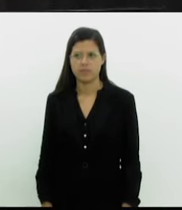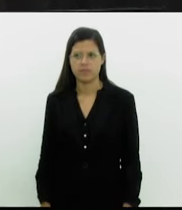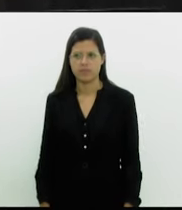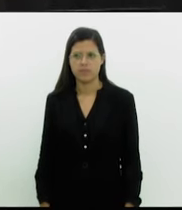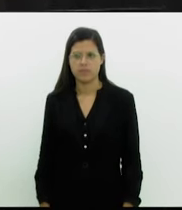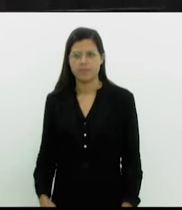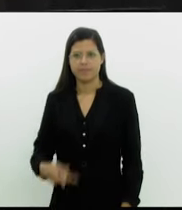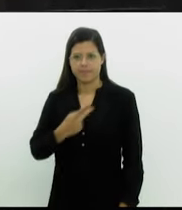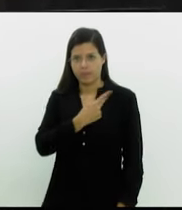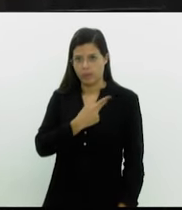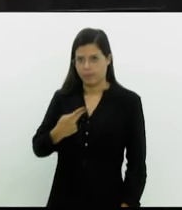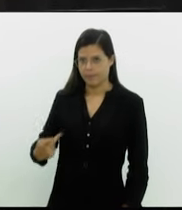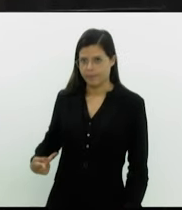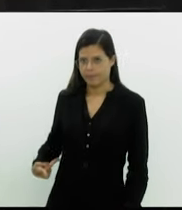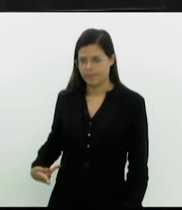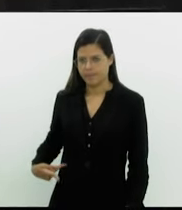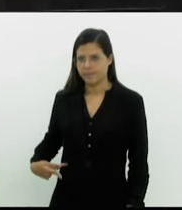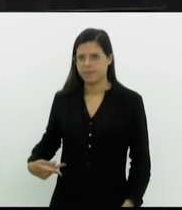Senhor presidente,